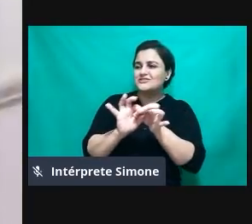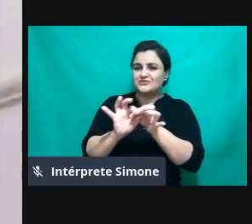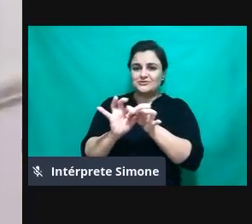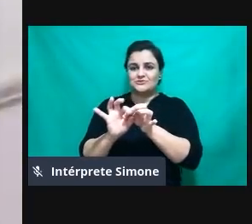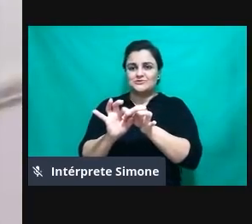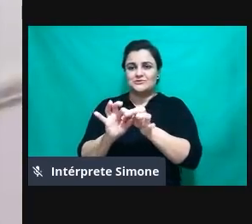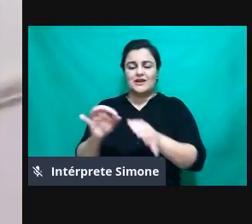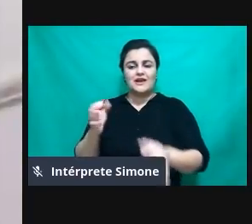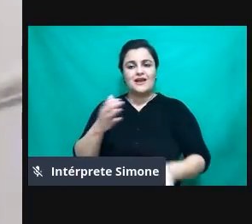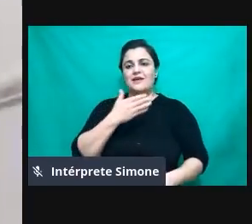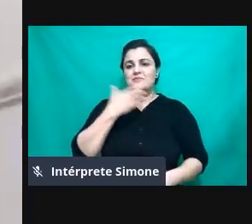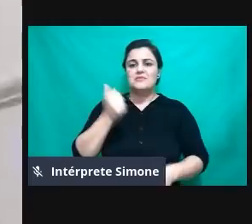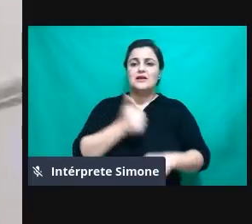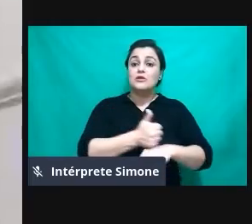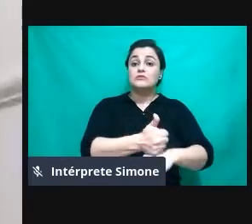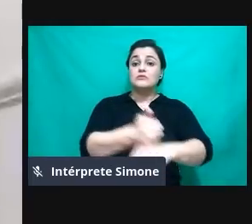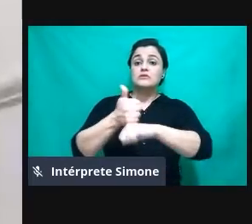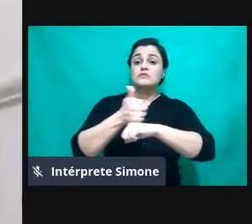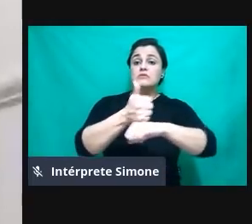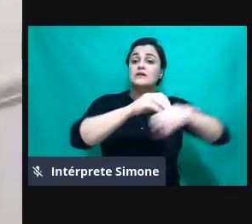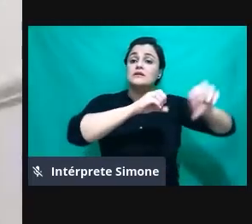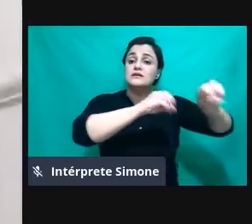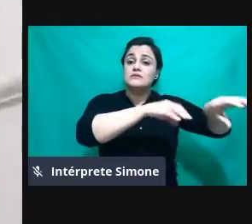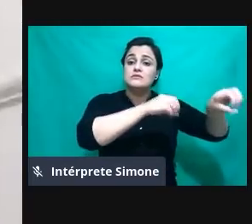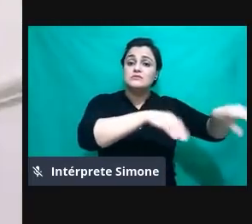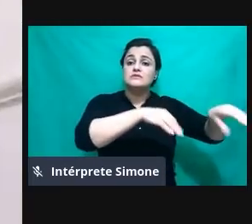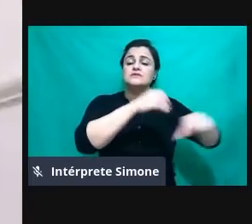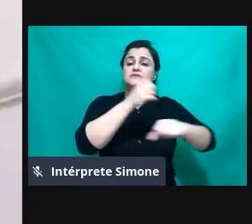também essa troca de comunicação, tá bom?